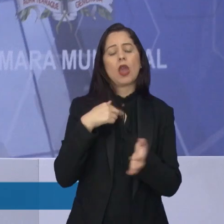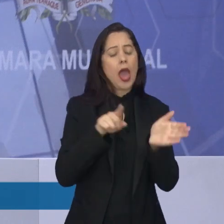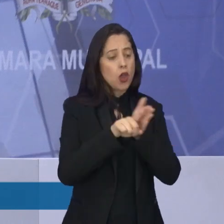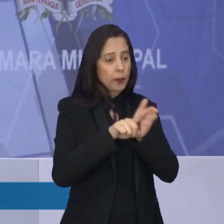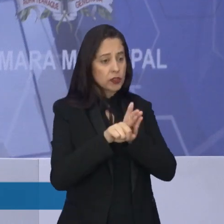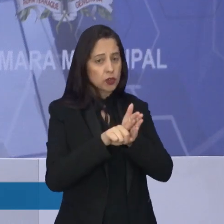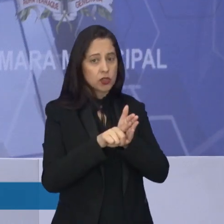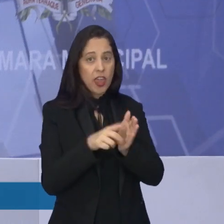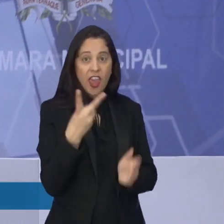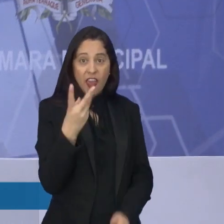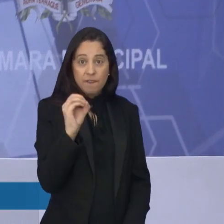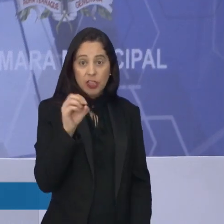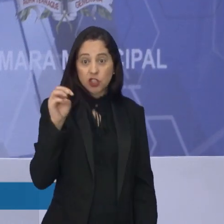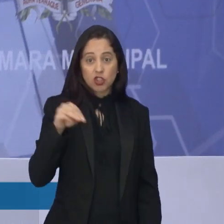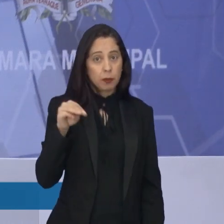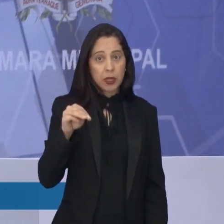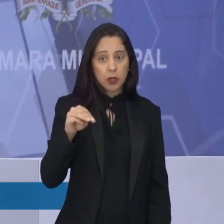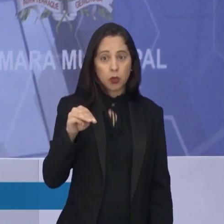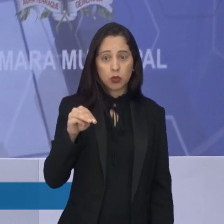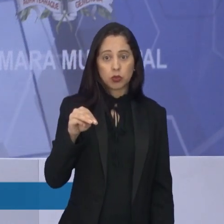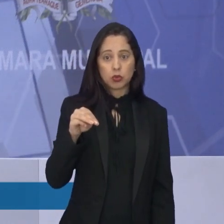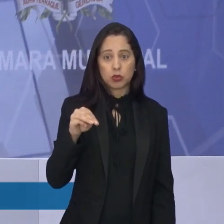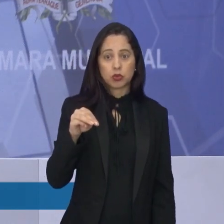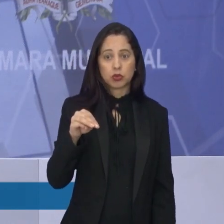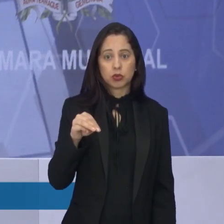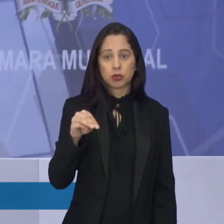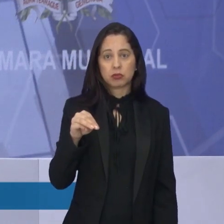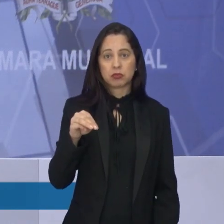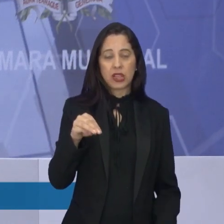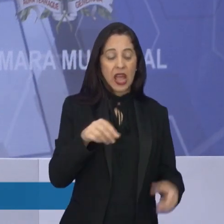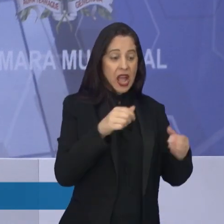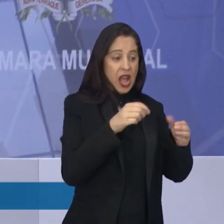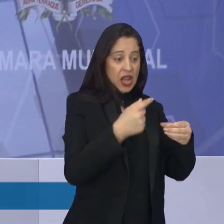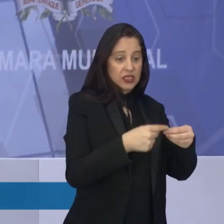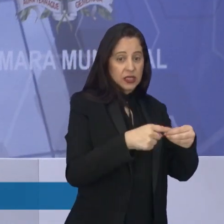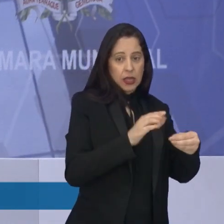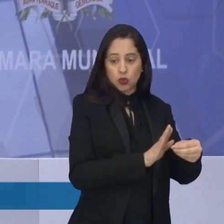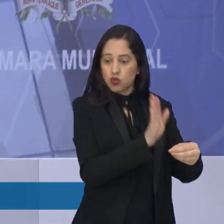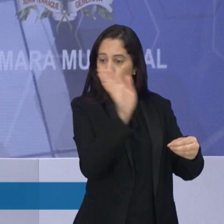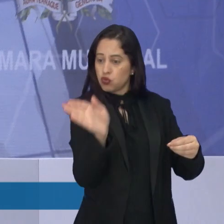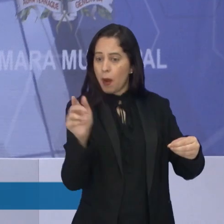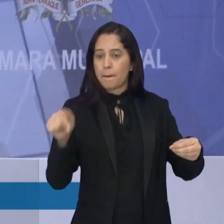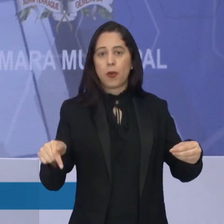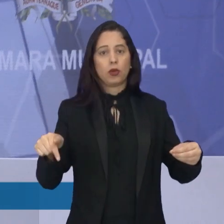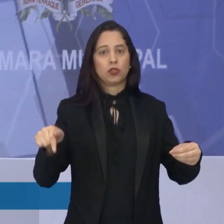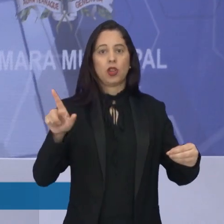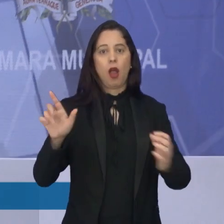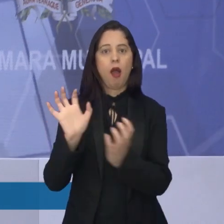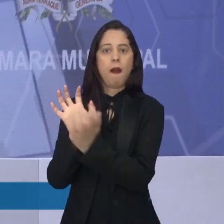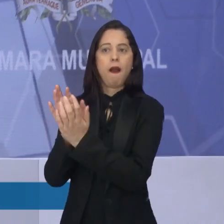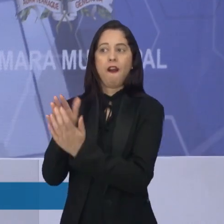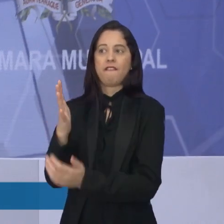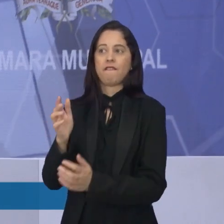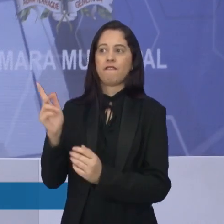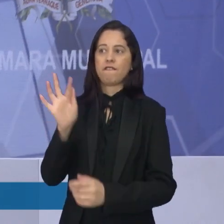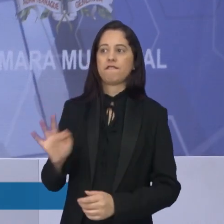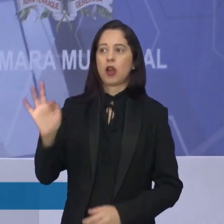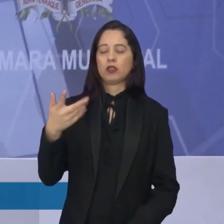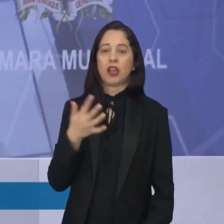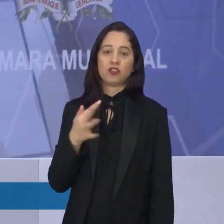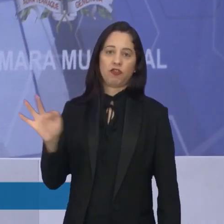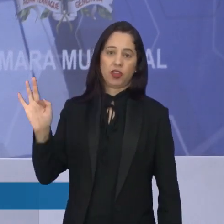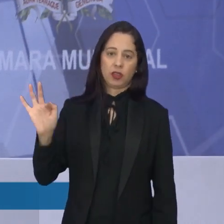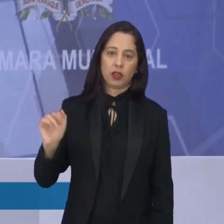20 minutos, um menino, uma menina em Jaboatão dos Guararapes está no campus da Universidade Federal de Pernambuco, que é